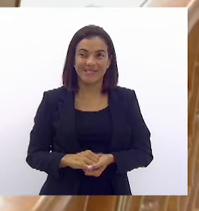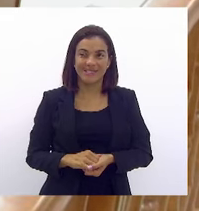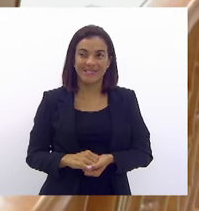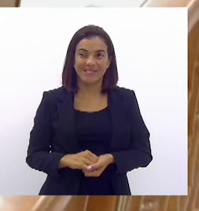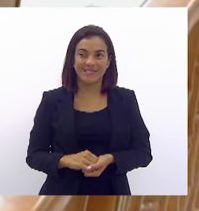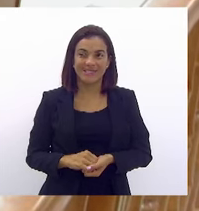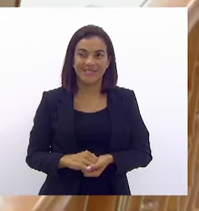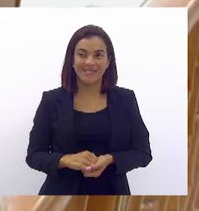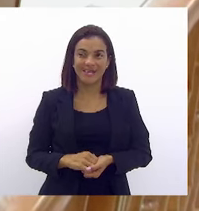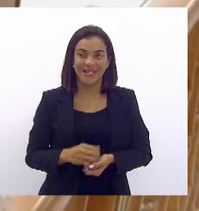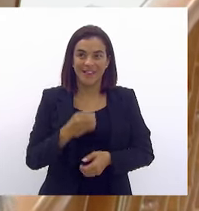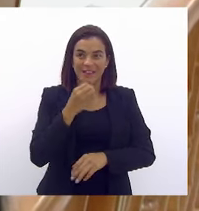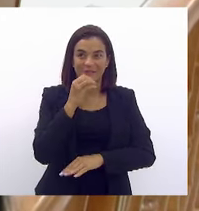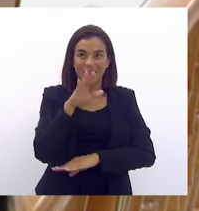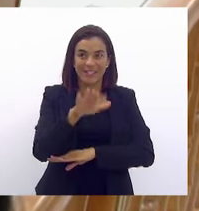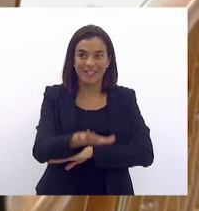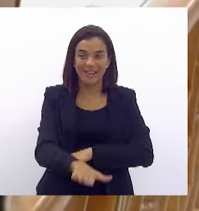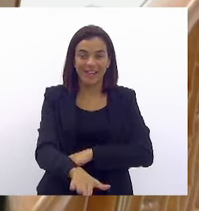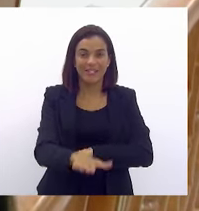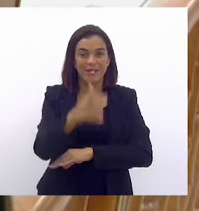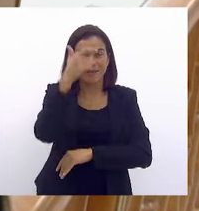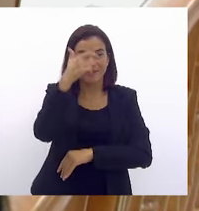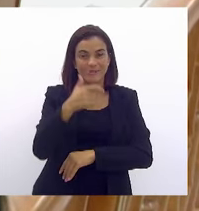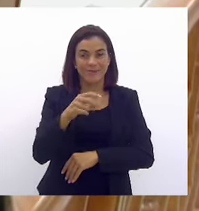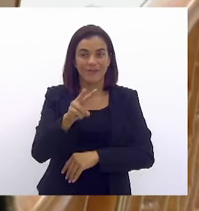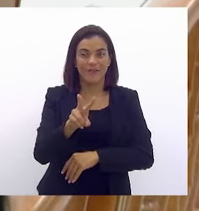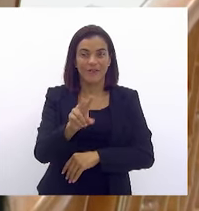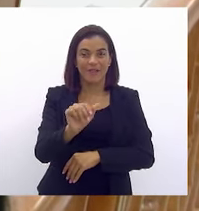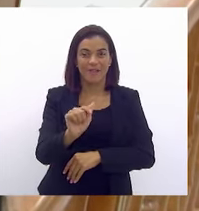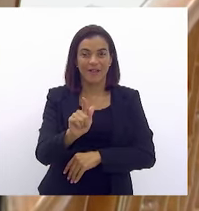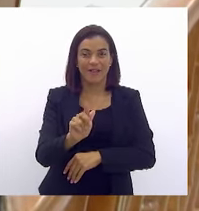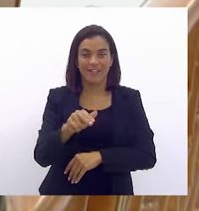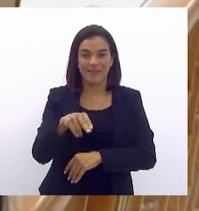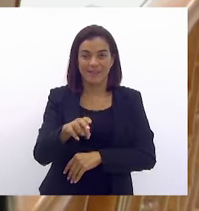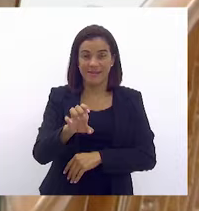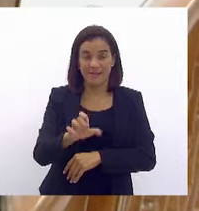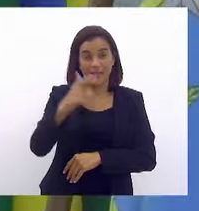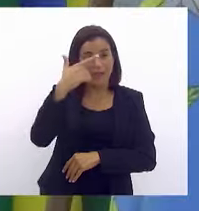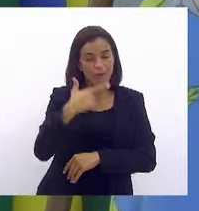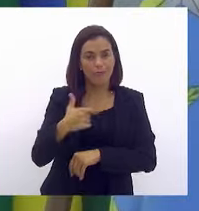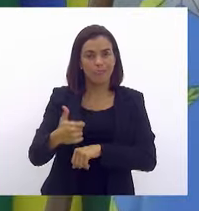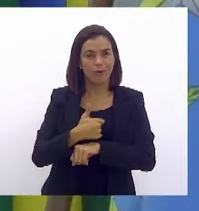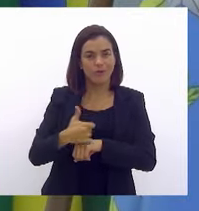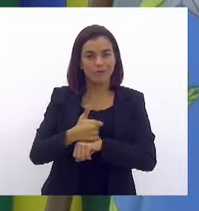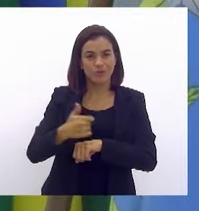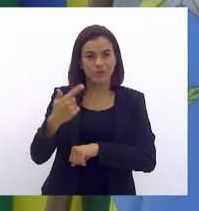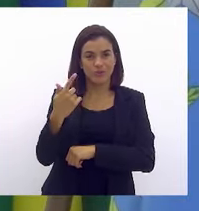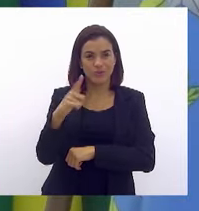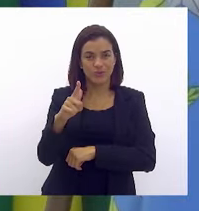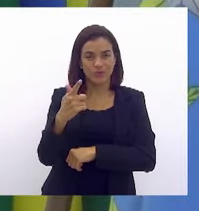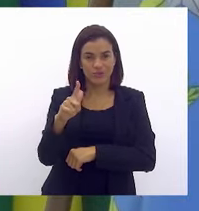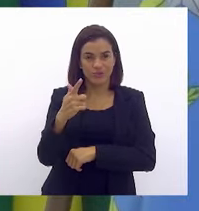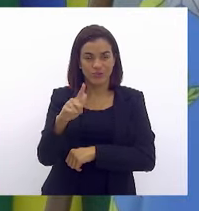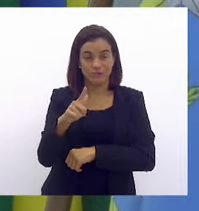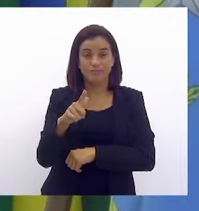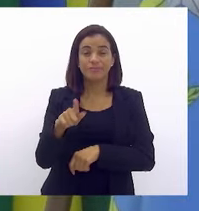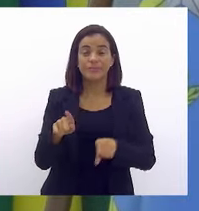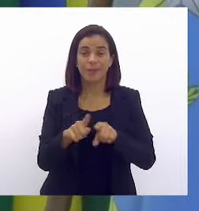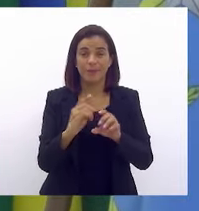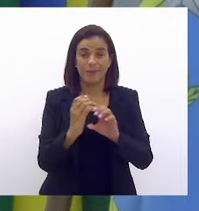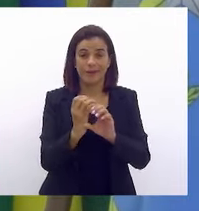Boa tarde, eu sou Wagner Fia. Sou geógrafo, também sou engenheiro